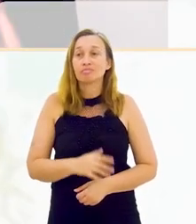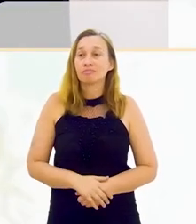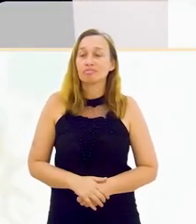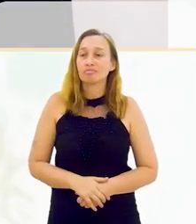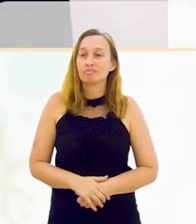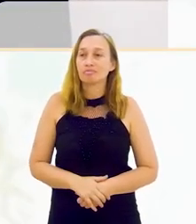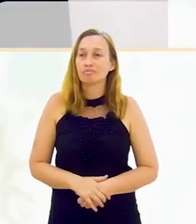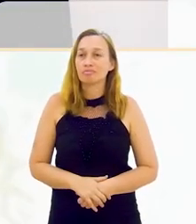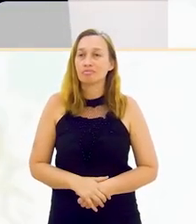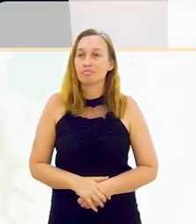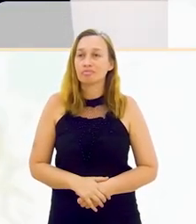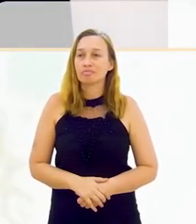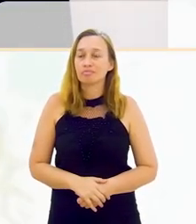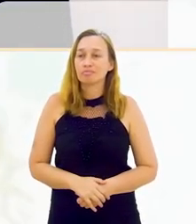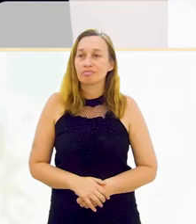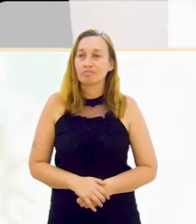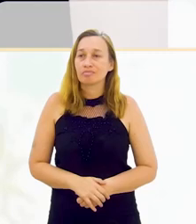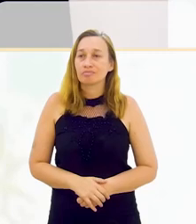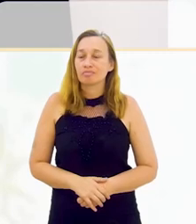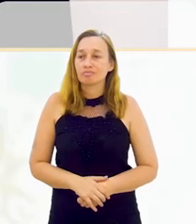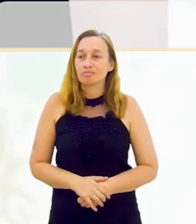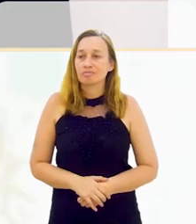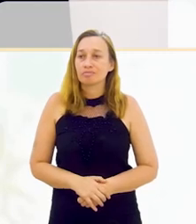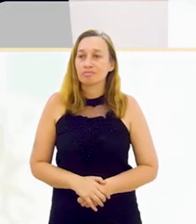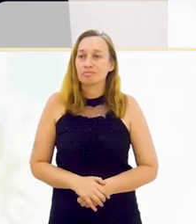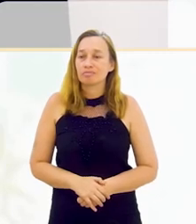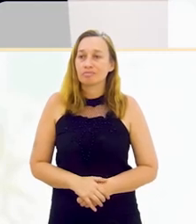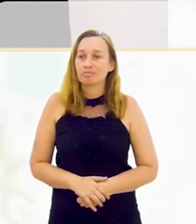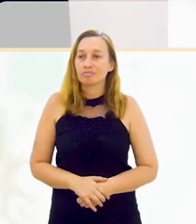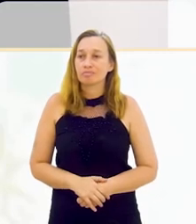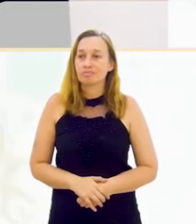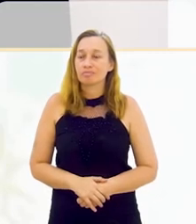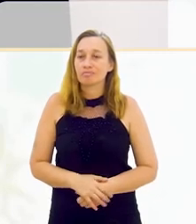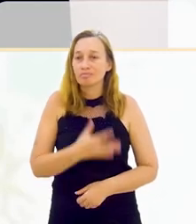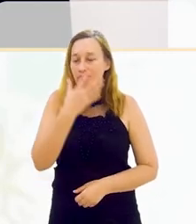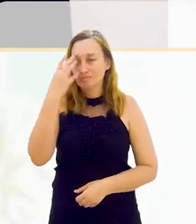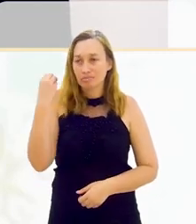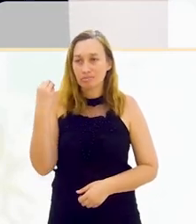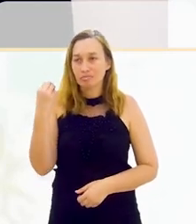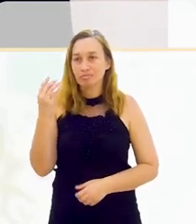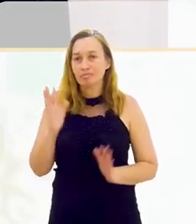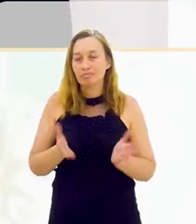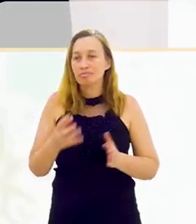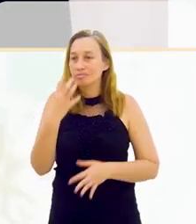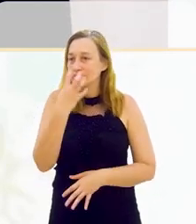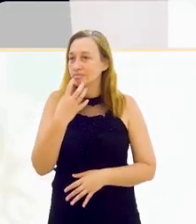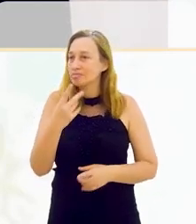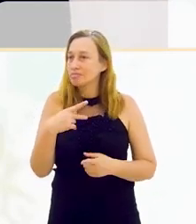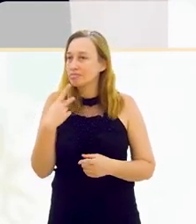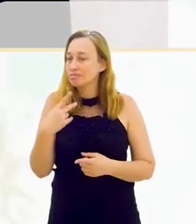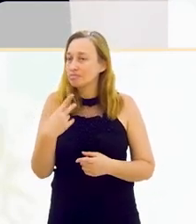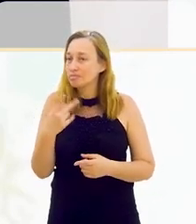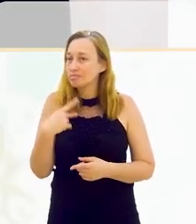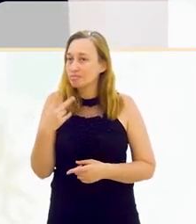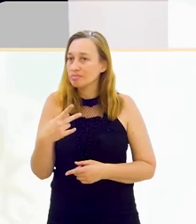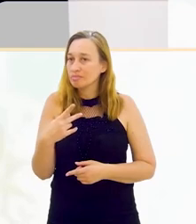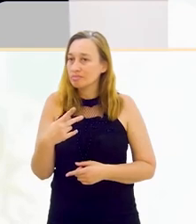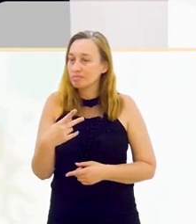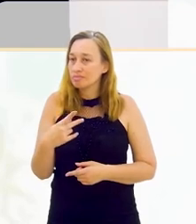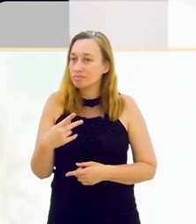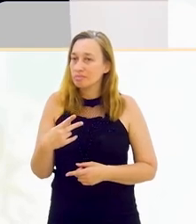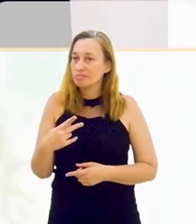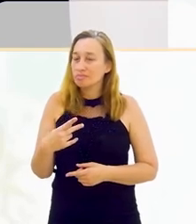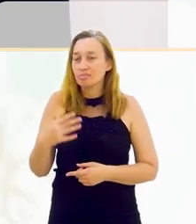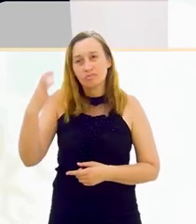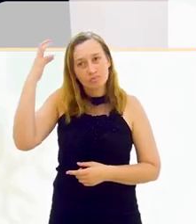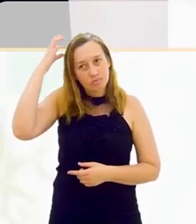também se conhecer, porque tem aquilo, né? Esqueci agora da canção da música que fala, né, que você